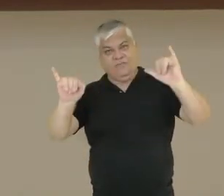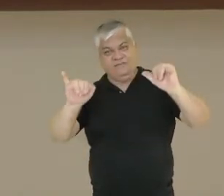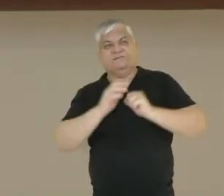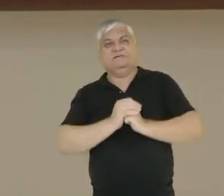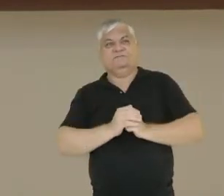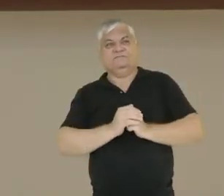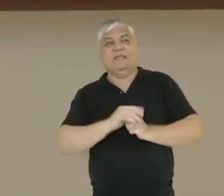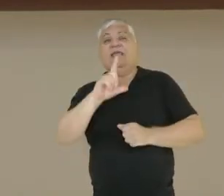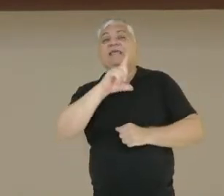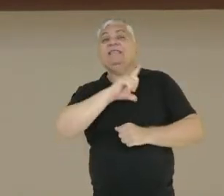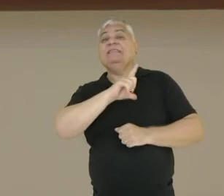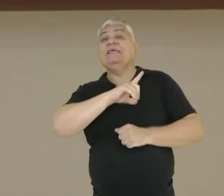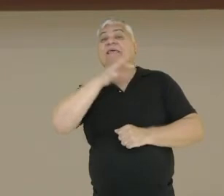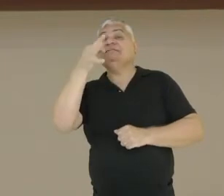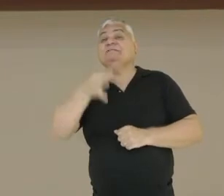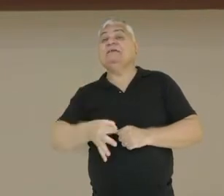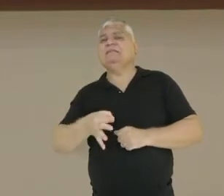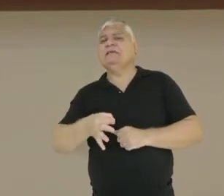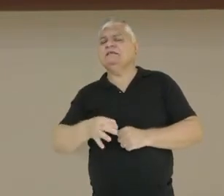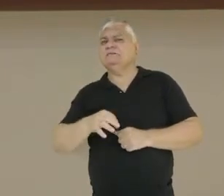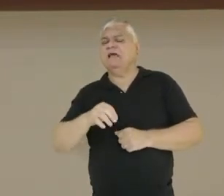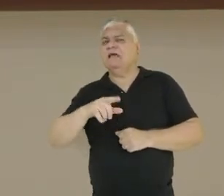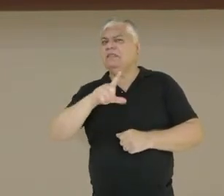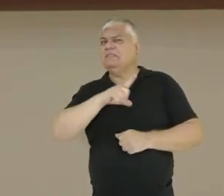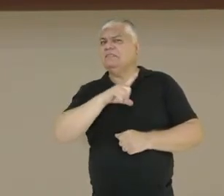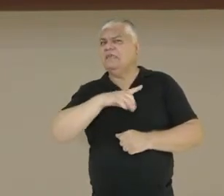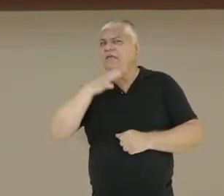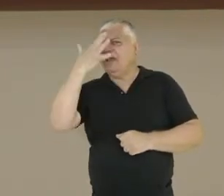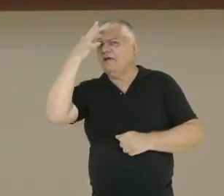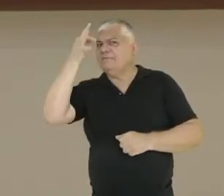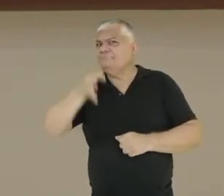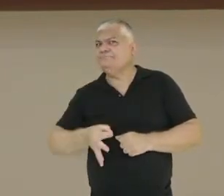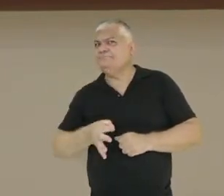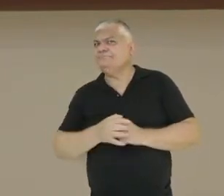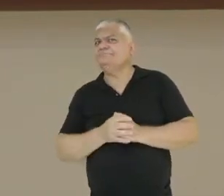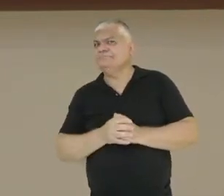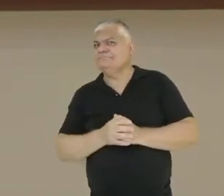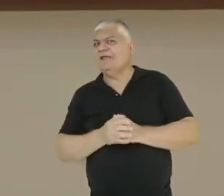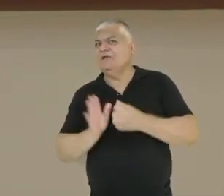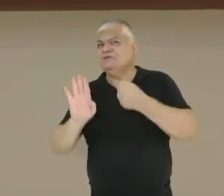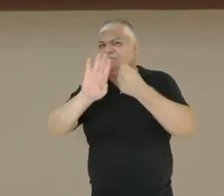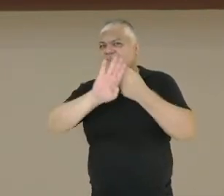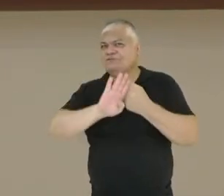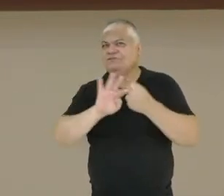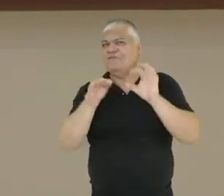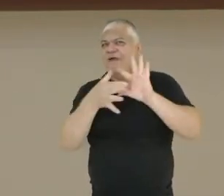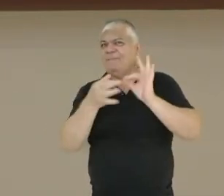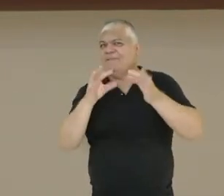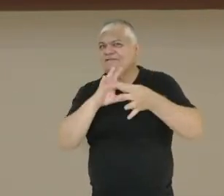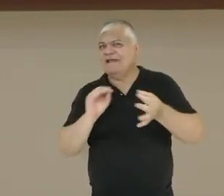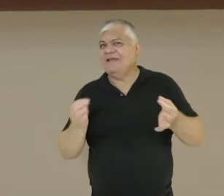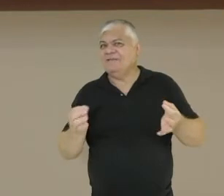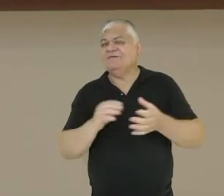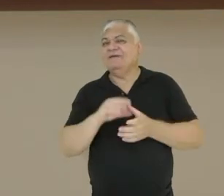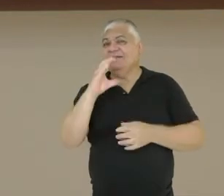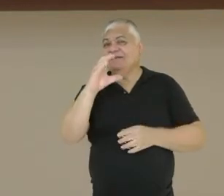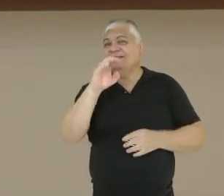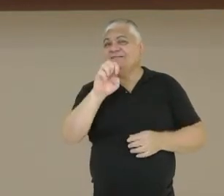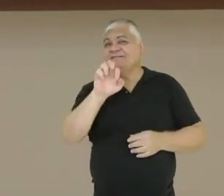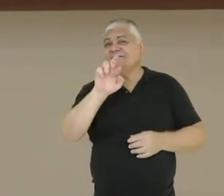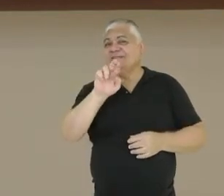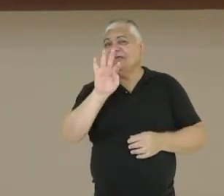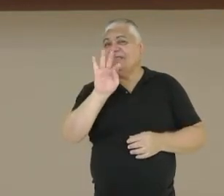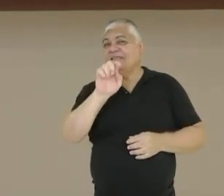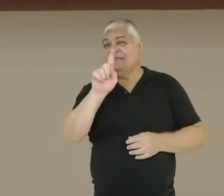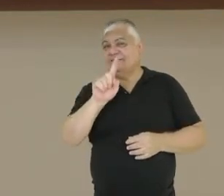Tenha certeza disso. Certeza é um substantivo abstrato. Logo, o que acompanha ela é